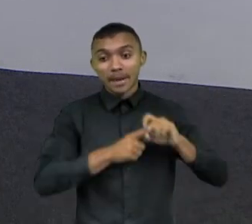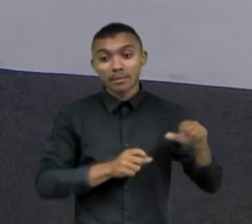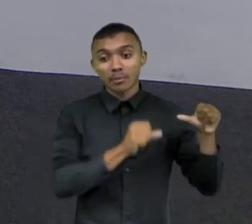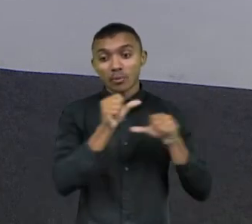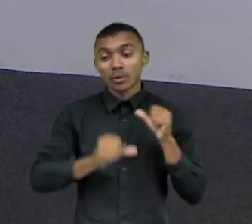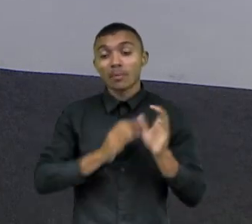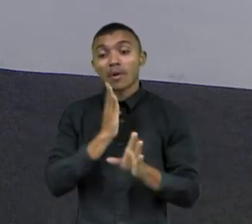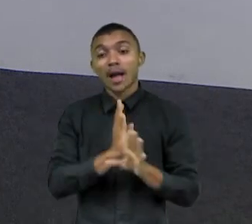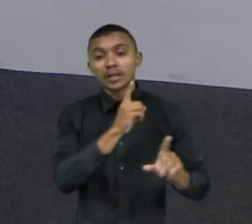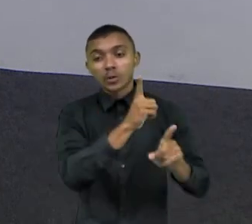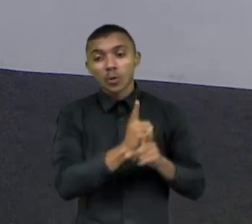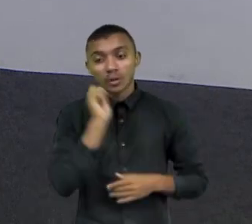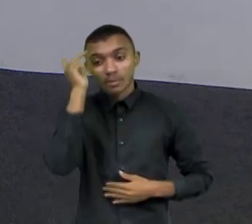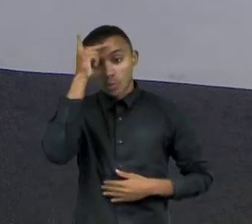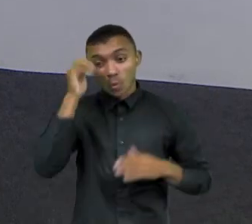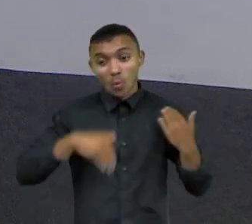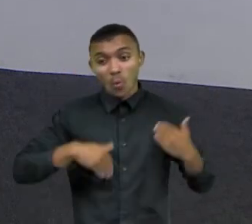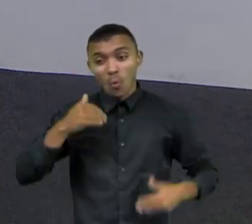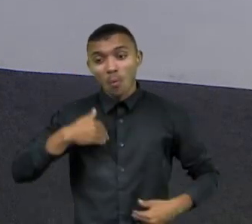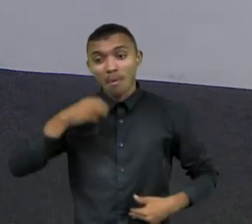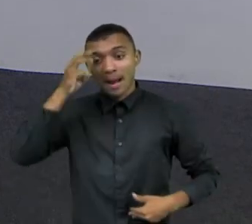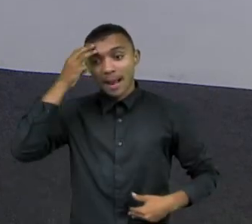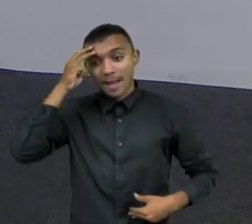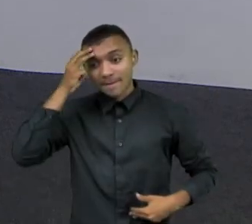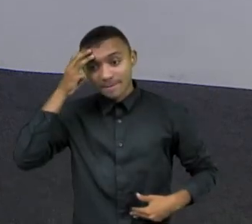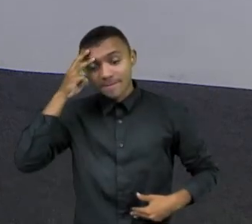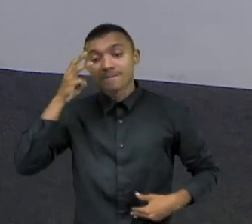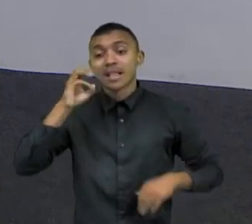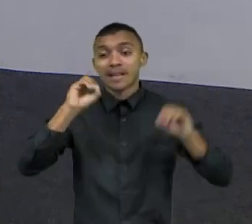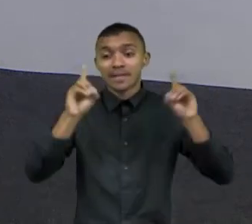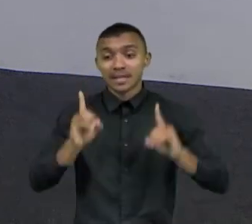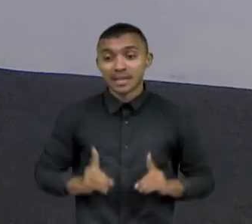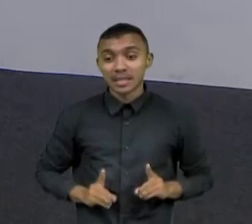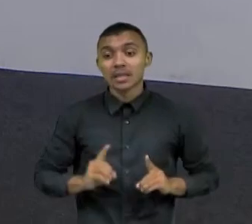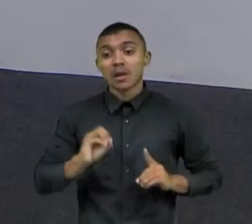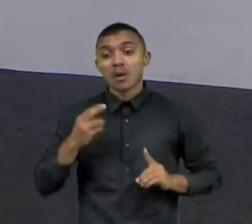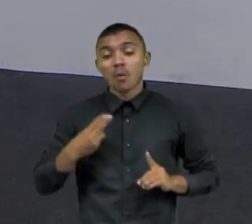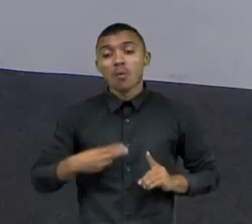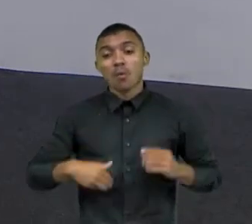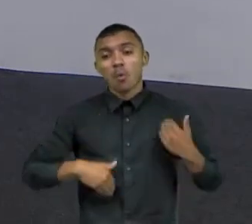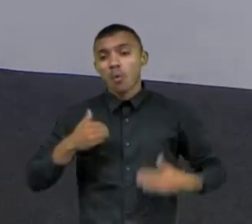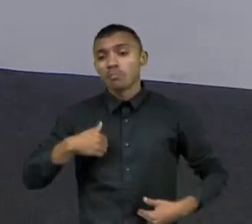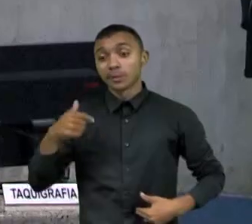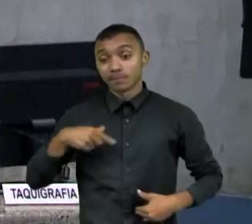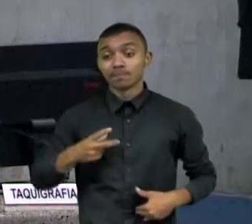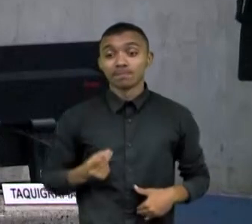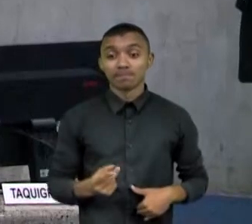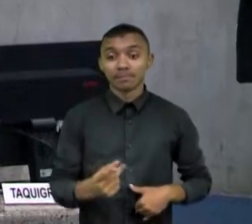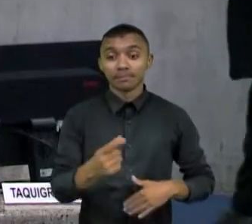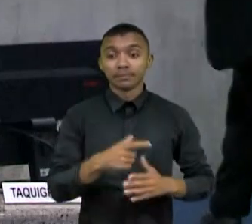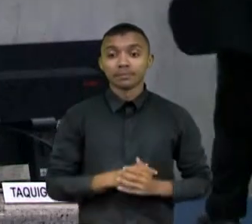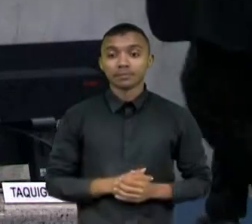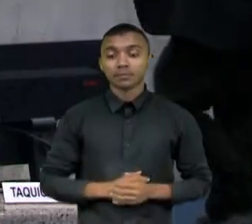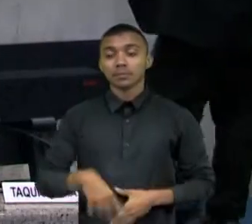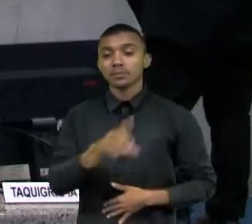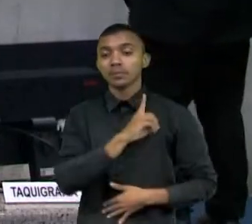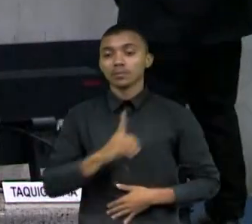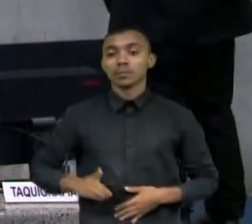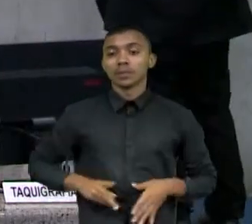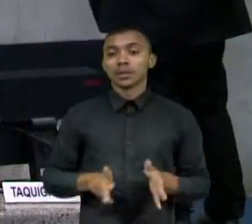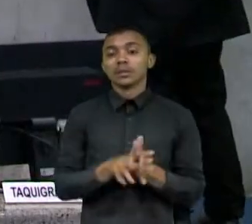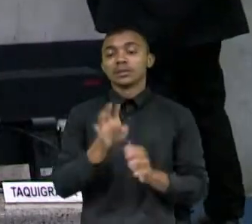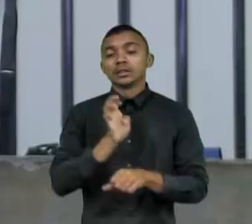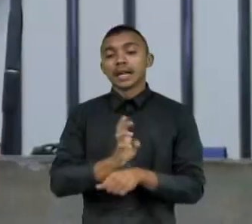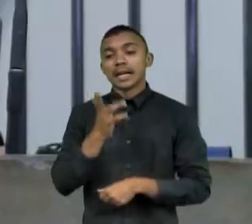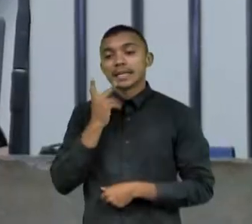atesta deficiências físicas, mentais ou intelectuais de caráter irreversível. Deputado cearense